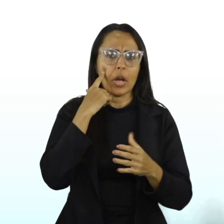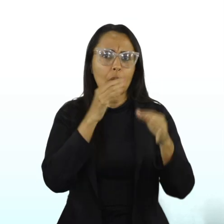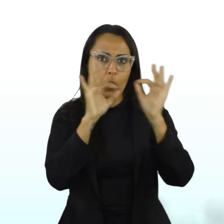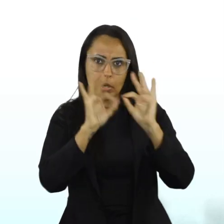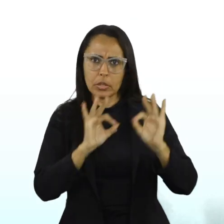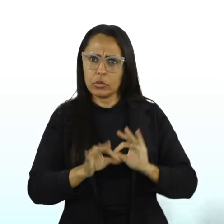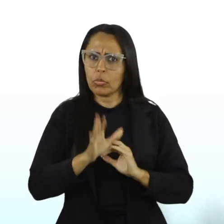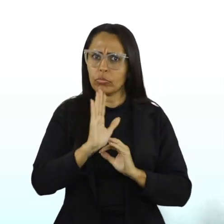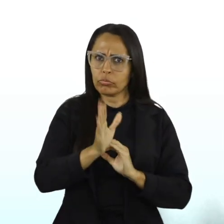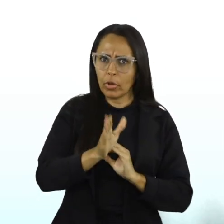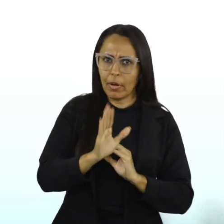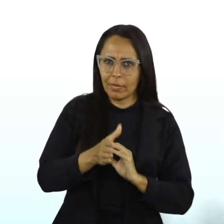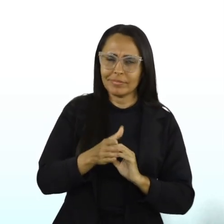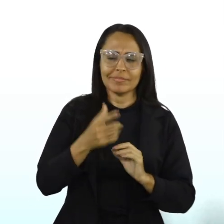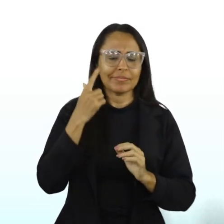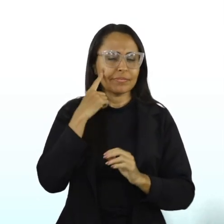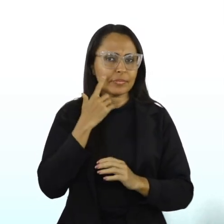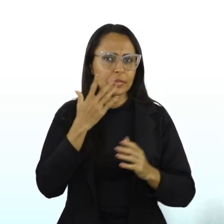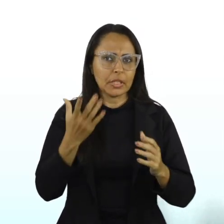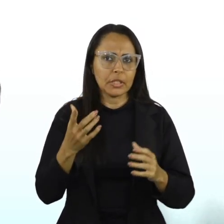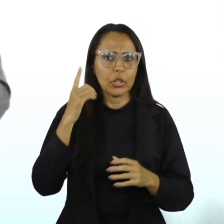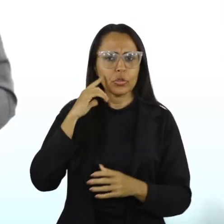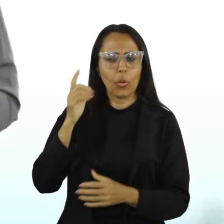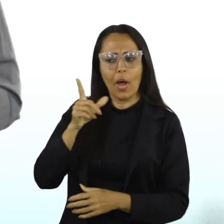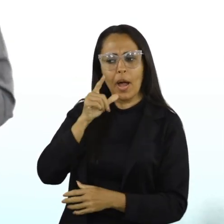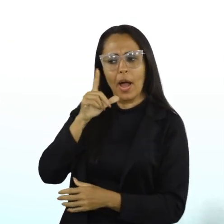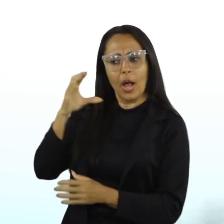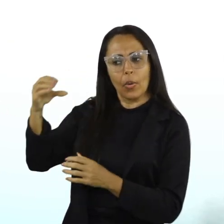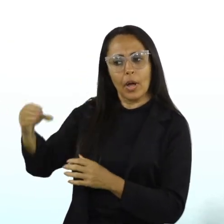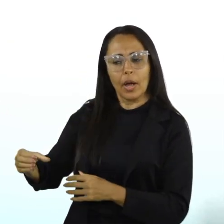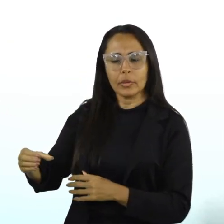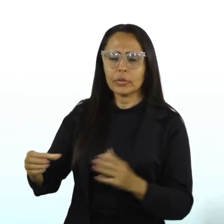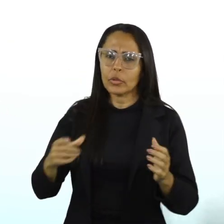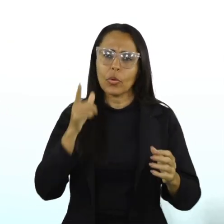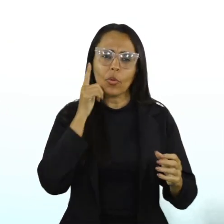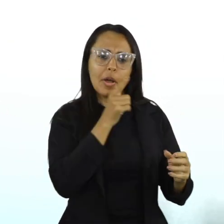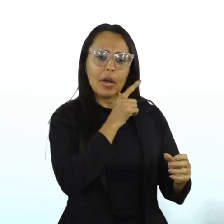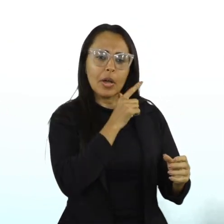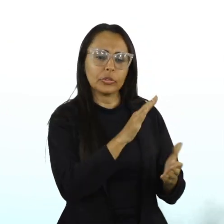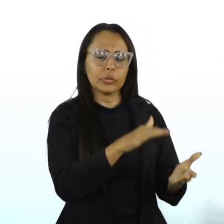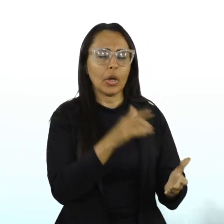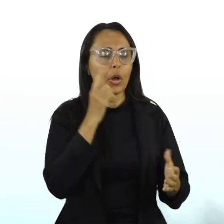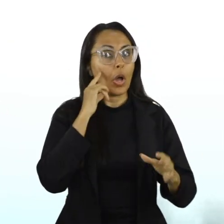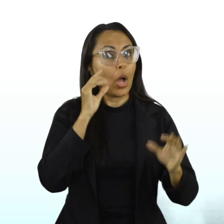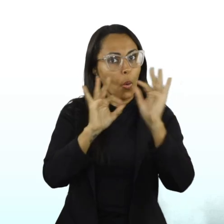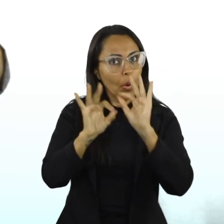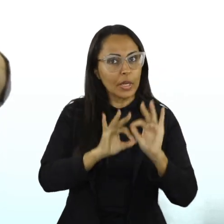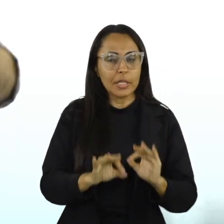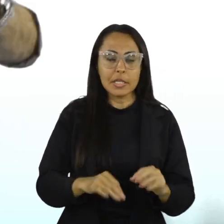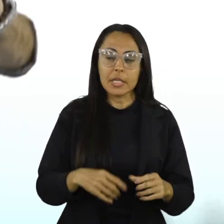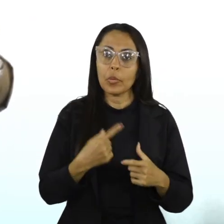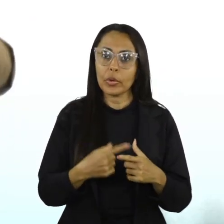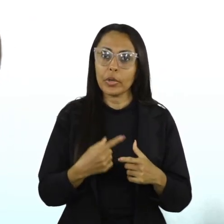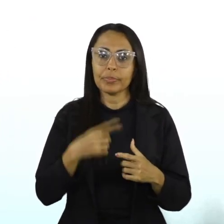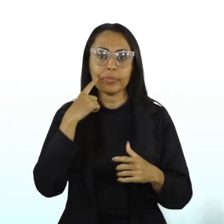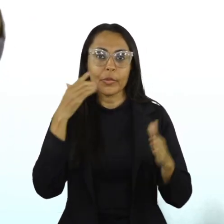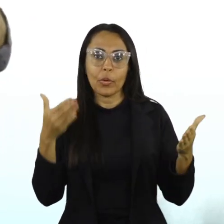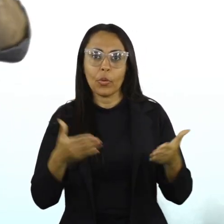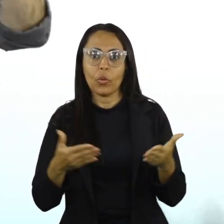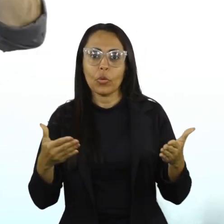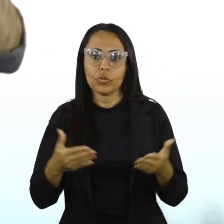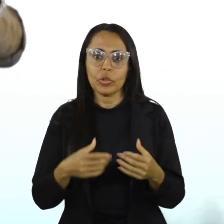todo o material para a aula de hoje? Já deixou sua garrafinha de água, seu lanche? Se prepara que hoje o negócio,